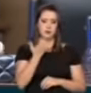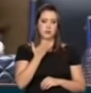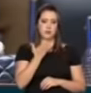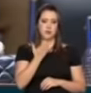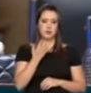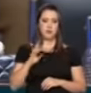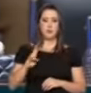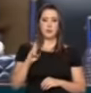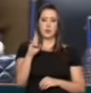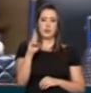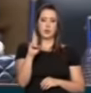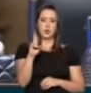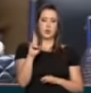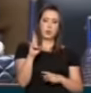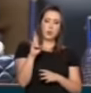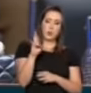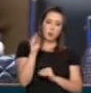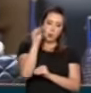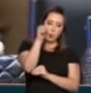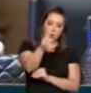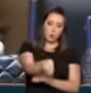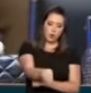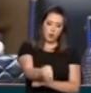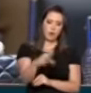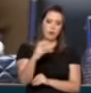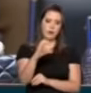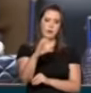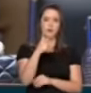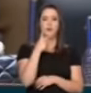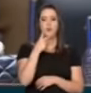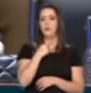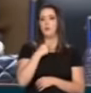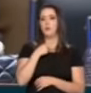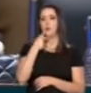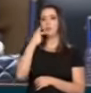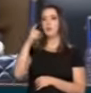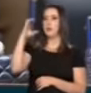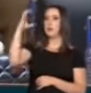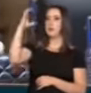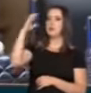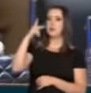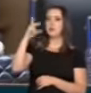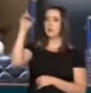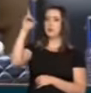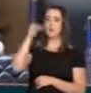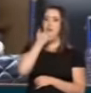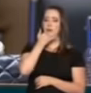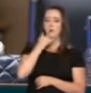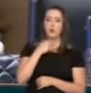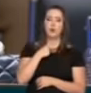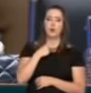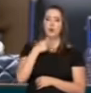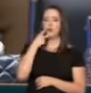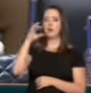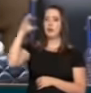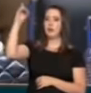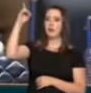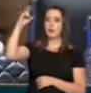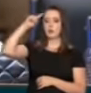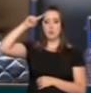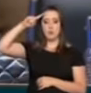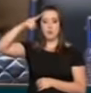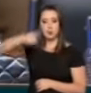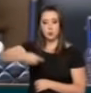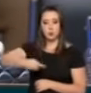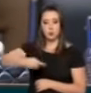alguma religião, alguma coisa, que não se diga que Deus mandou isso, mandou aquilo, e foi um